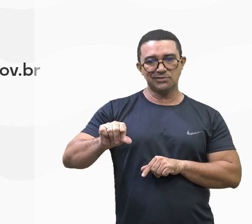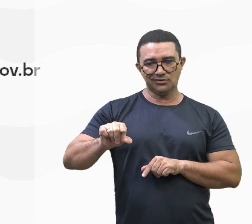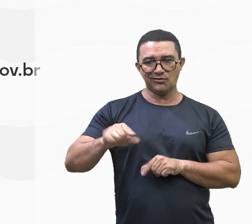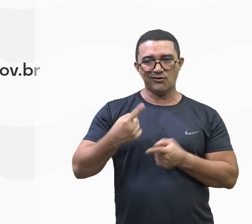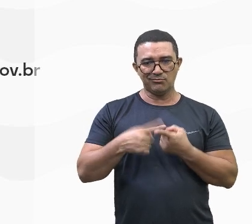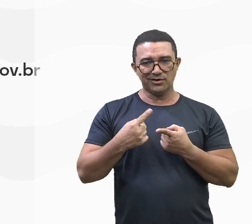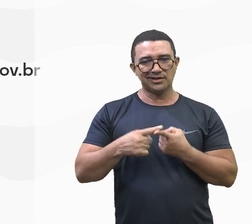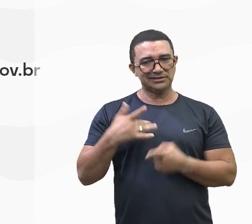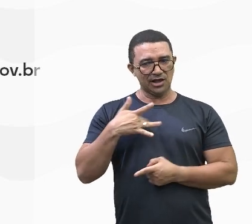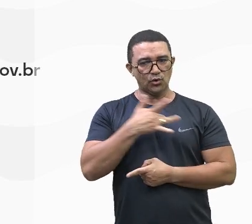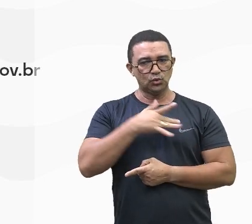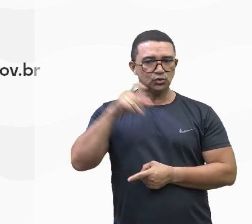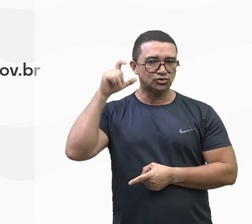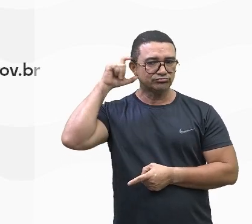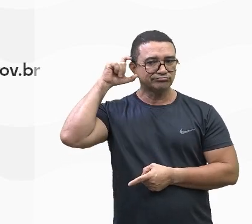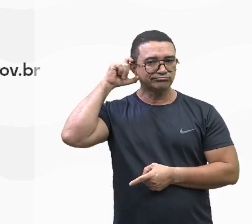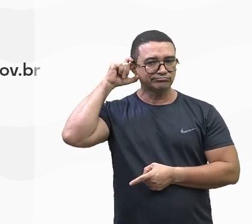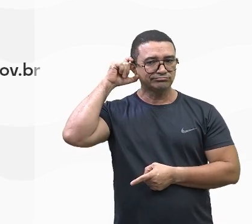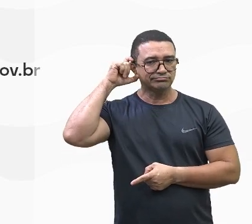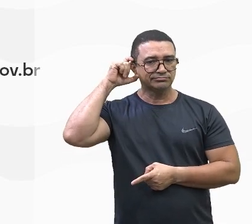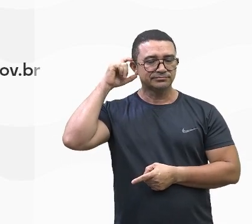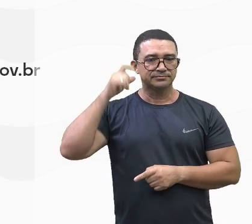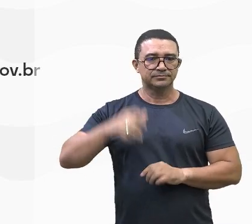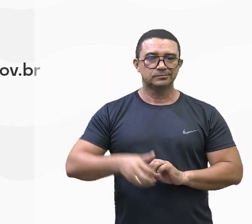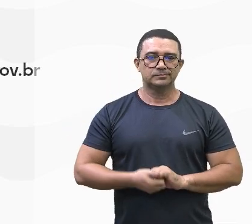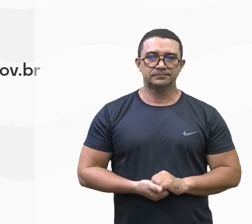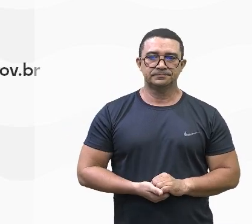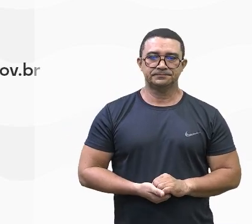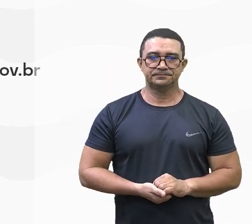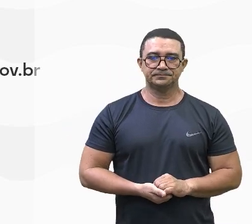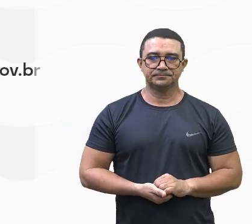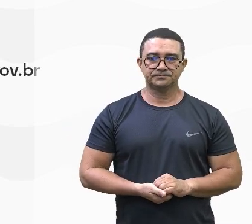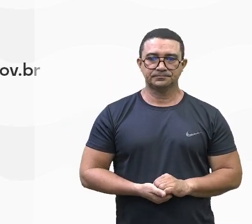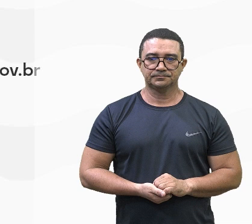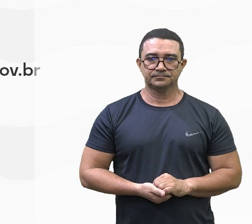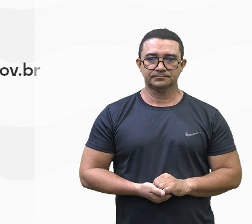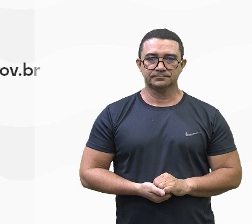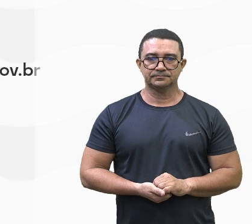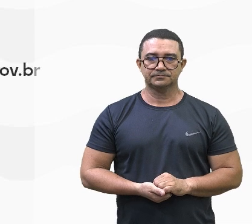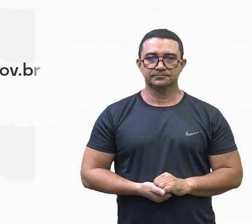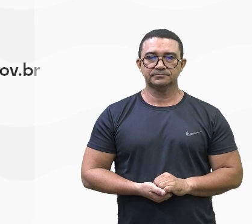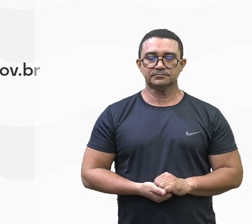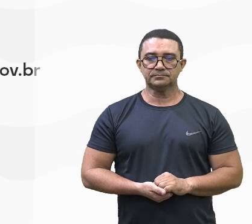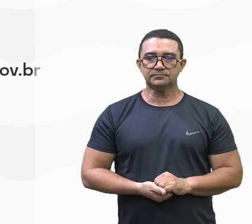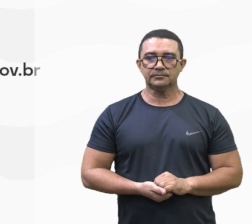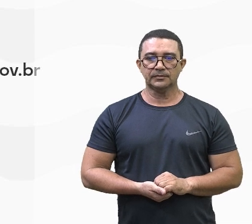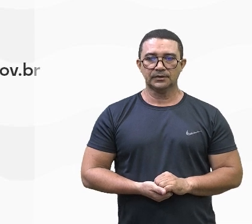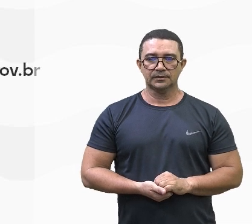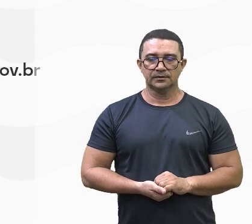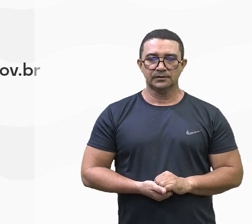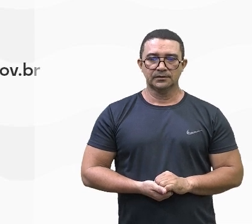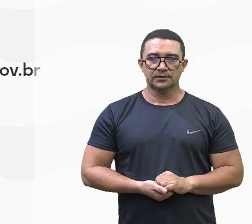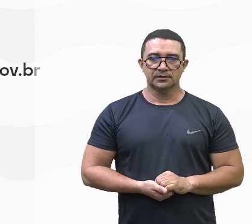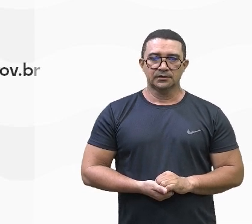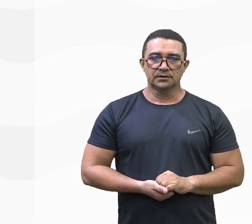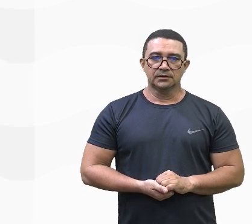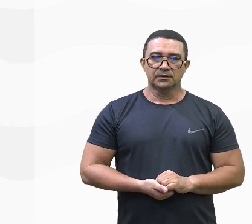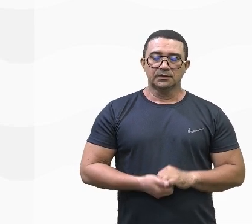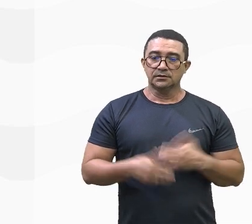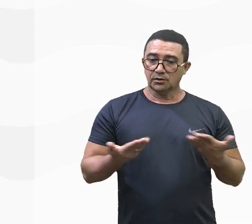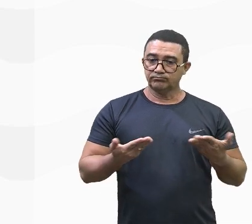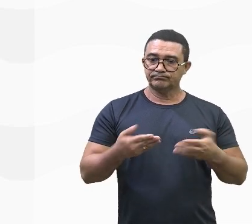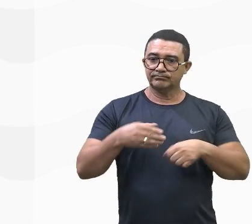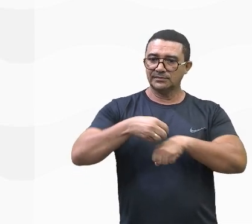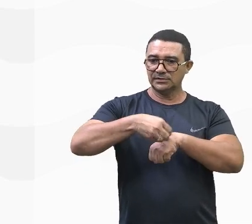música acabar, para não se acostumar a ouvir no volume mais alto, ou altíssimo, né? E o